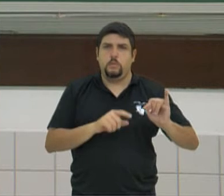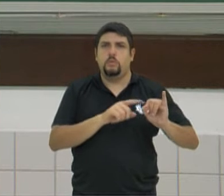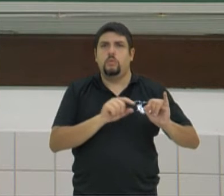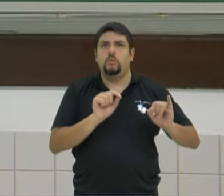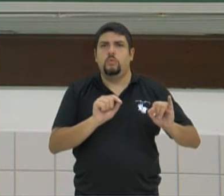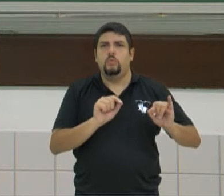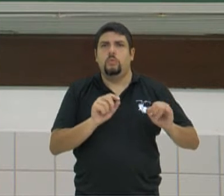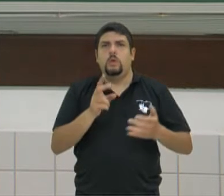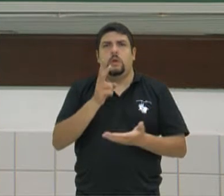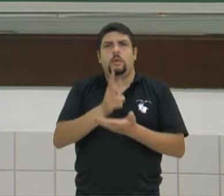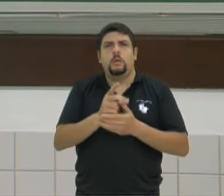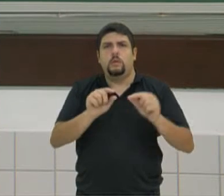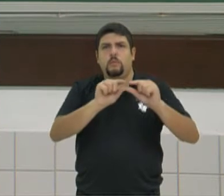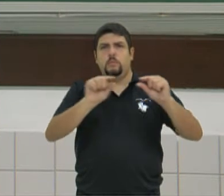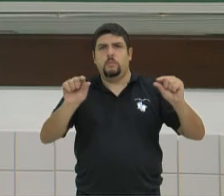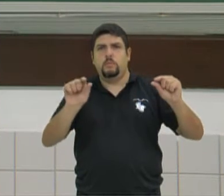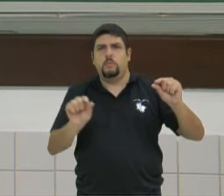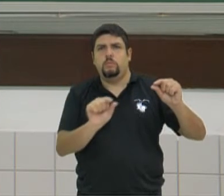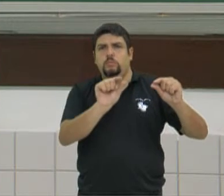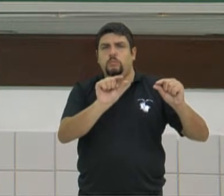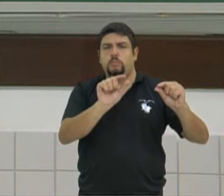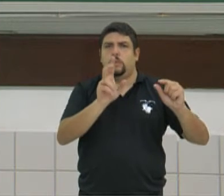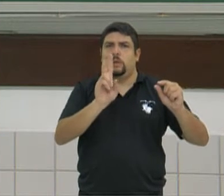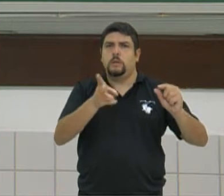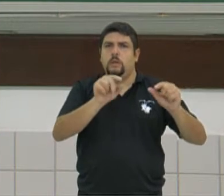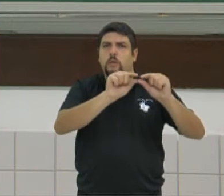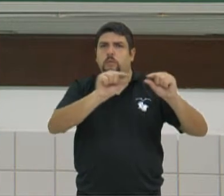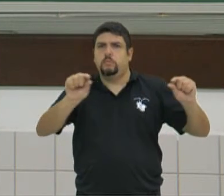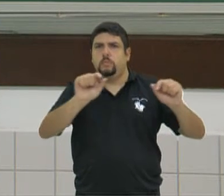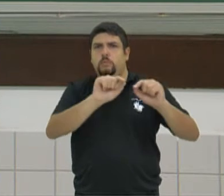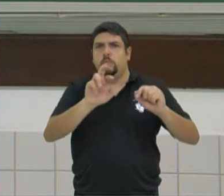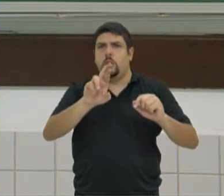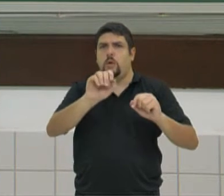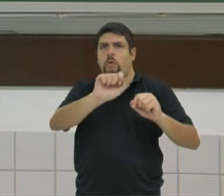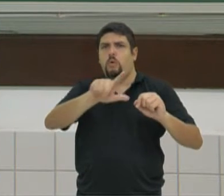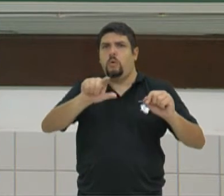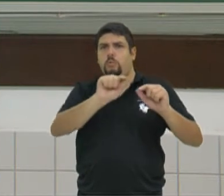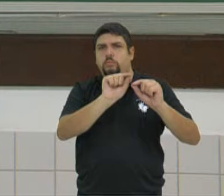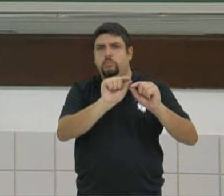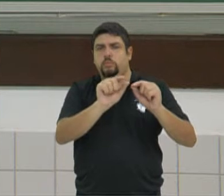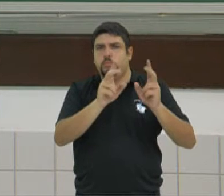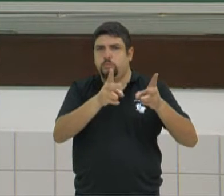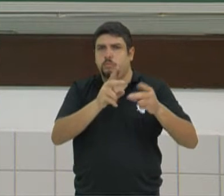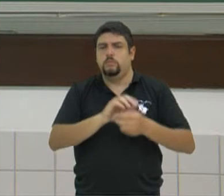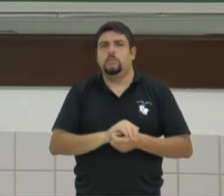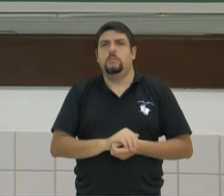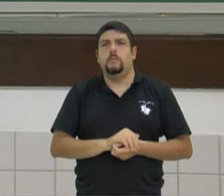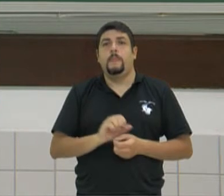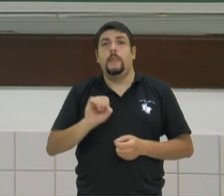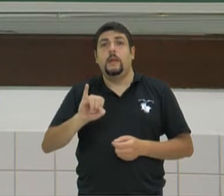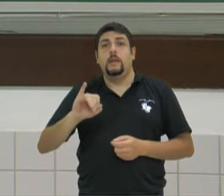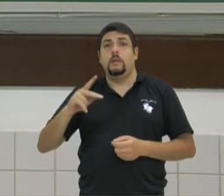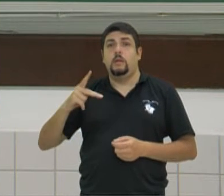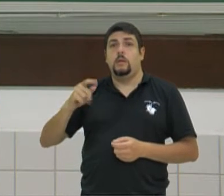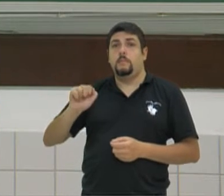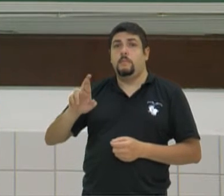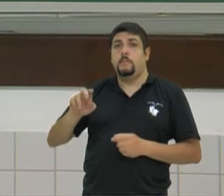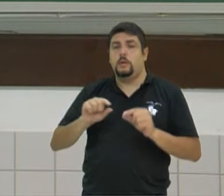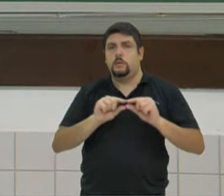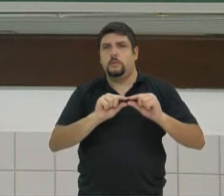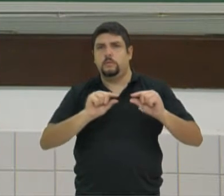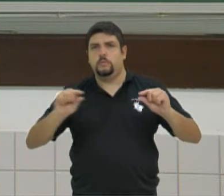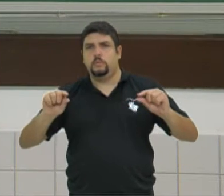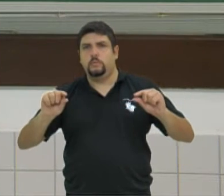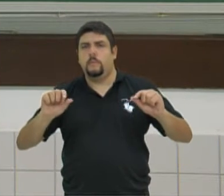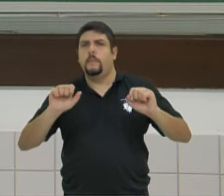sempre vai pertencer para o rol. Agora, quando a quantidade de termos é par, essa mediana ela pode